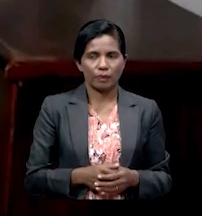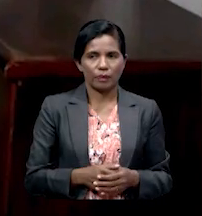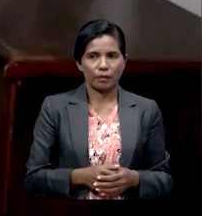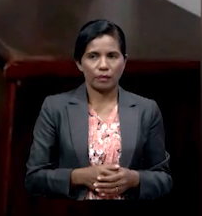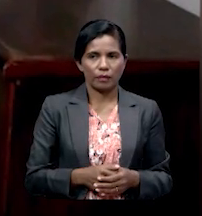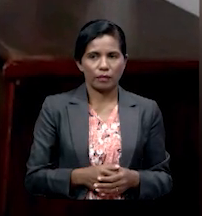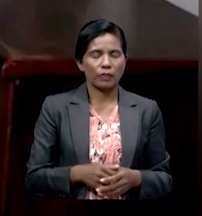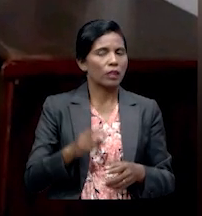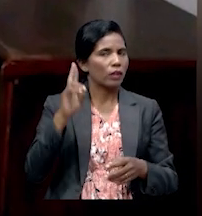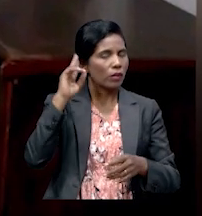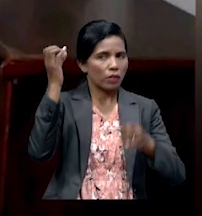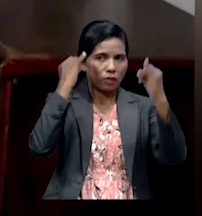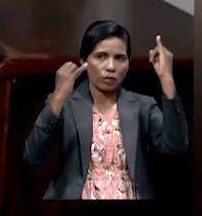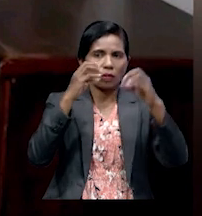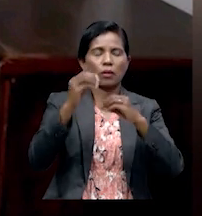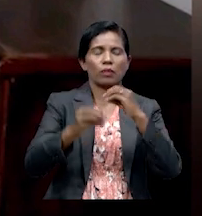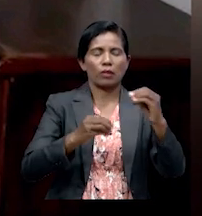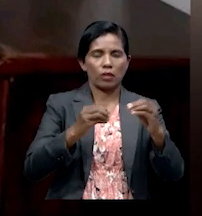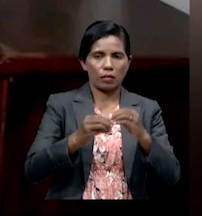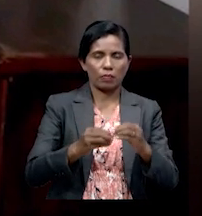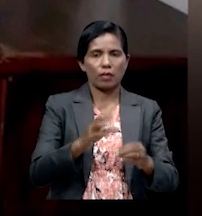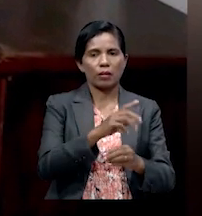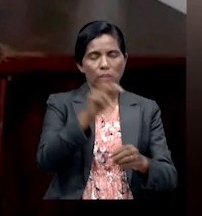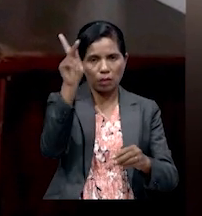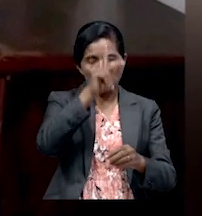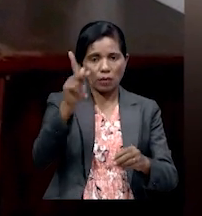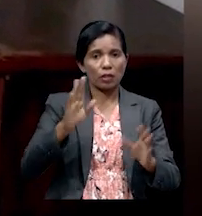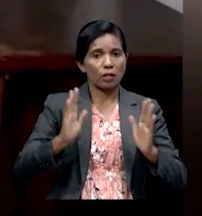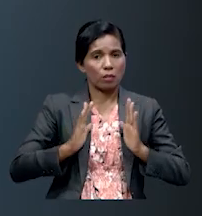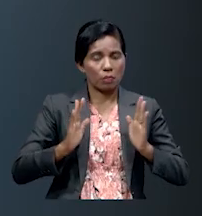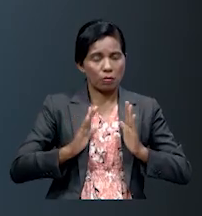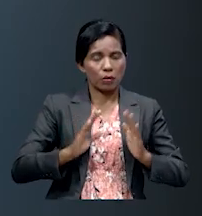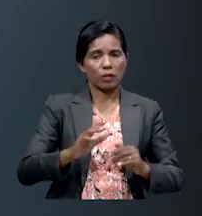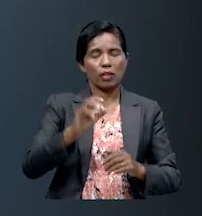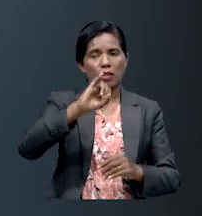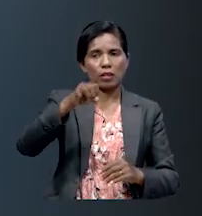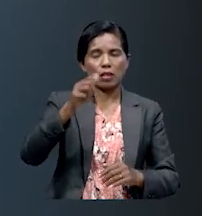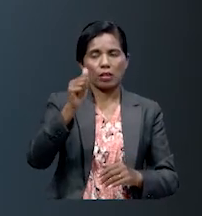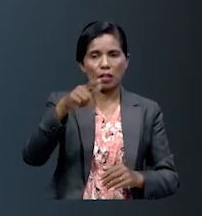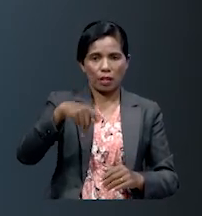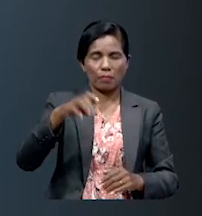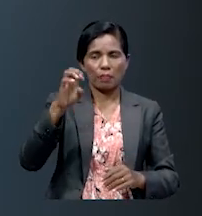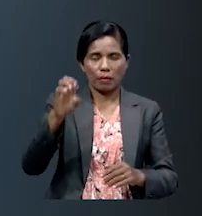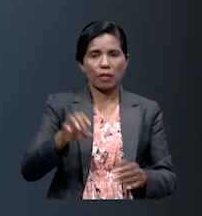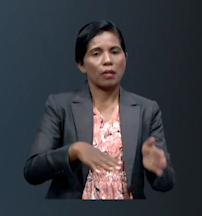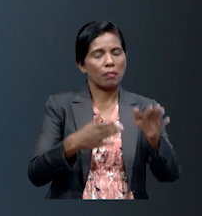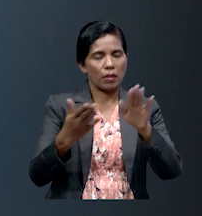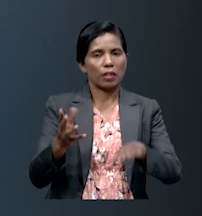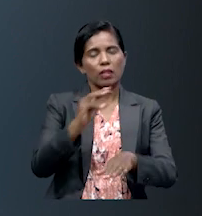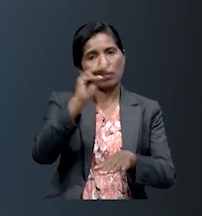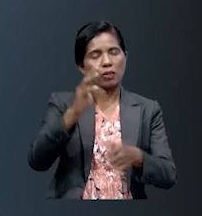Rafael Ron informação quando a Baná em Batimor Plaza, empresário Jape Konso, ne berracoto ne peregrinação mores e segunda semana